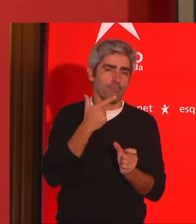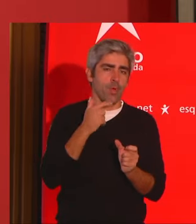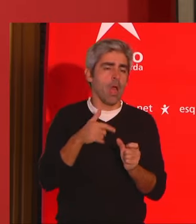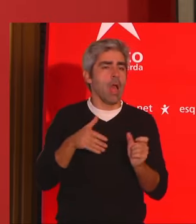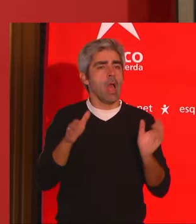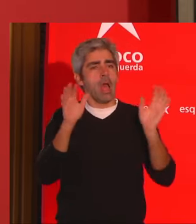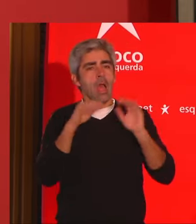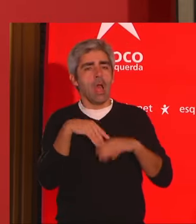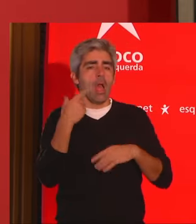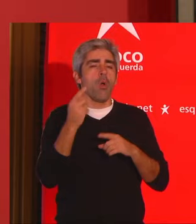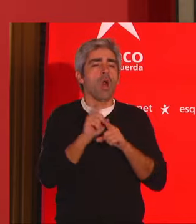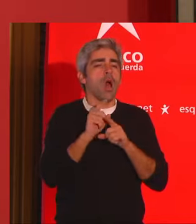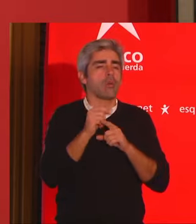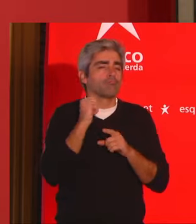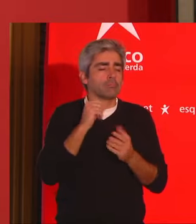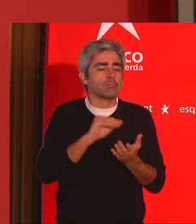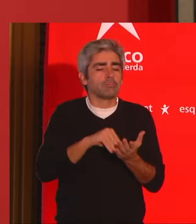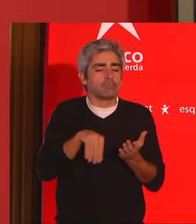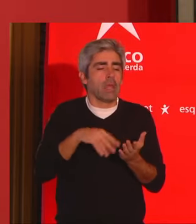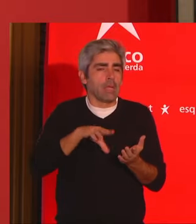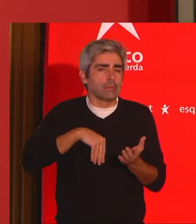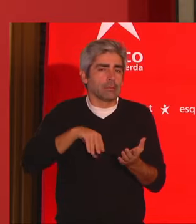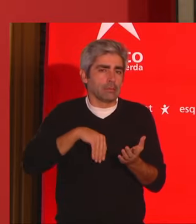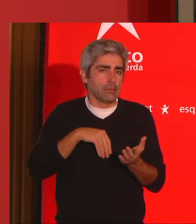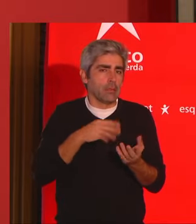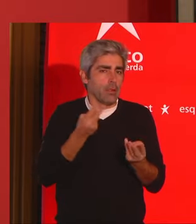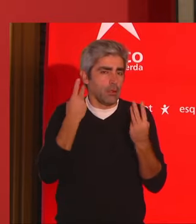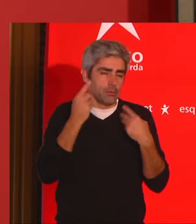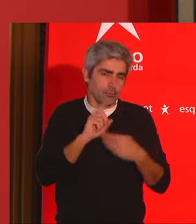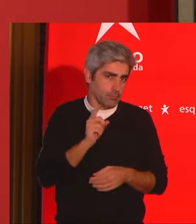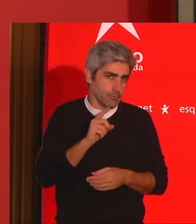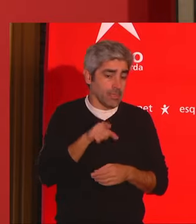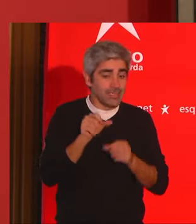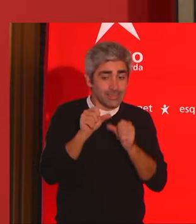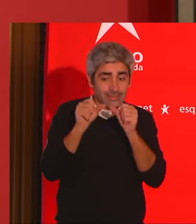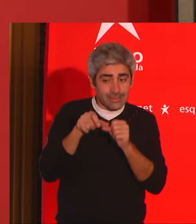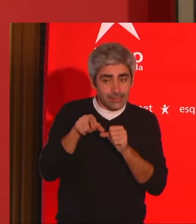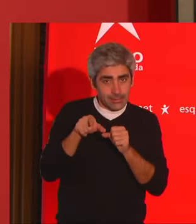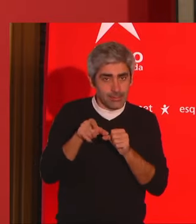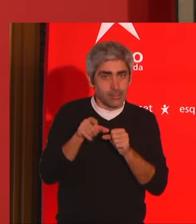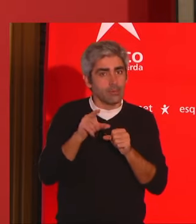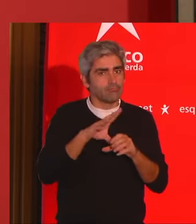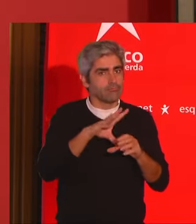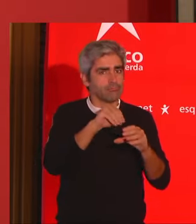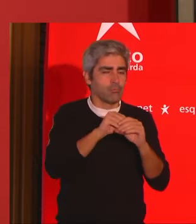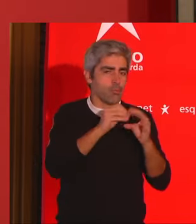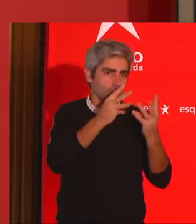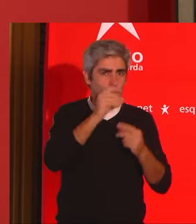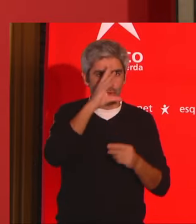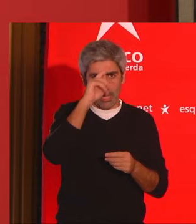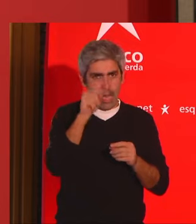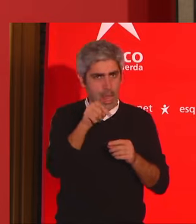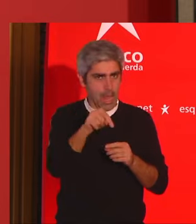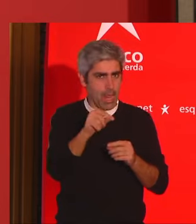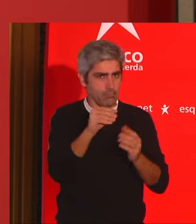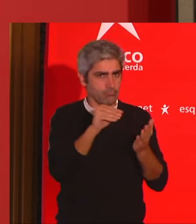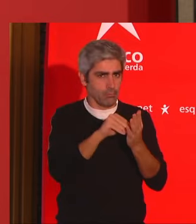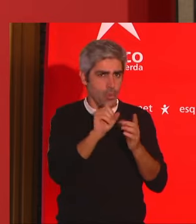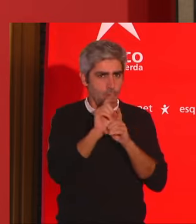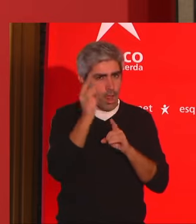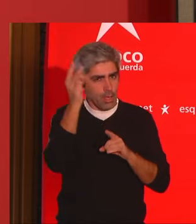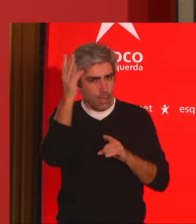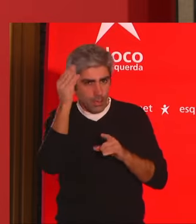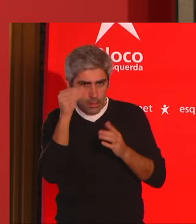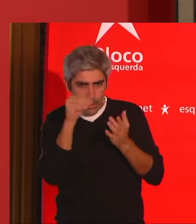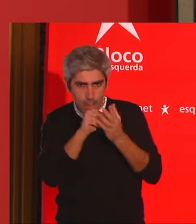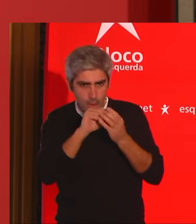a assinar de cruz, tanto mais que boa parte das vezes estes esquemas são enfiados no orçamento de Estado à má fila para